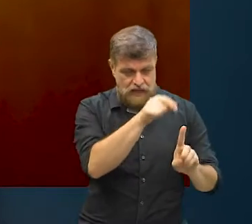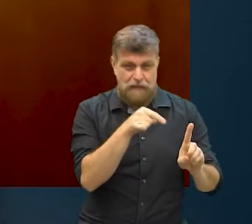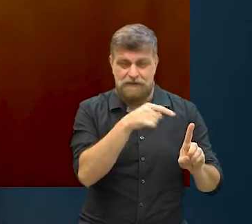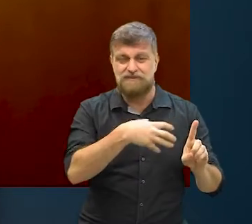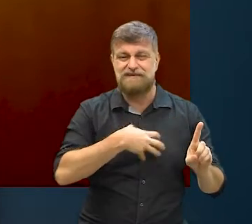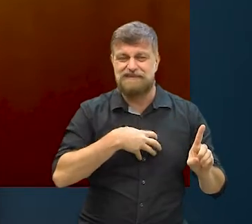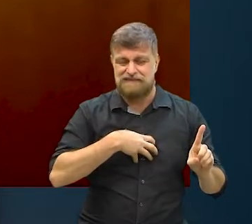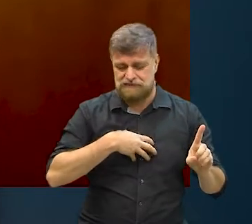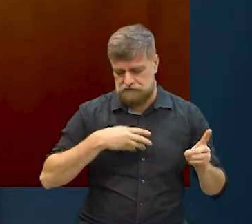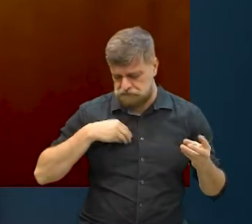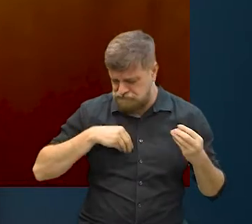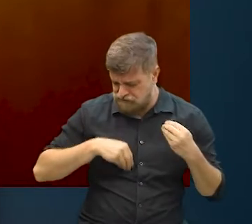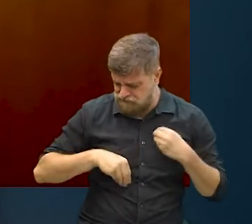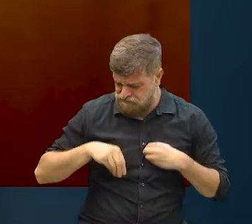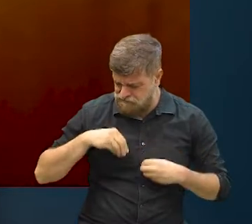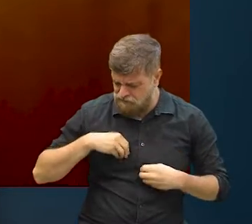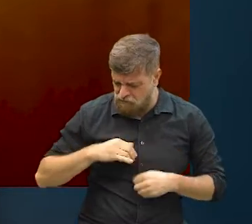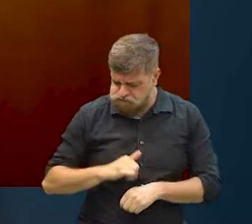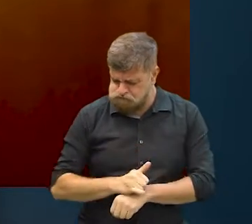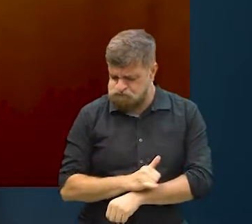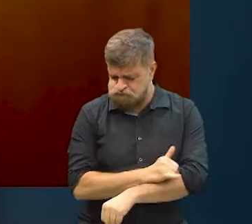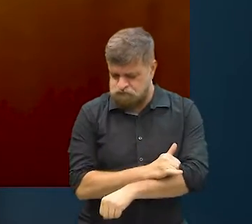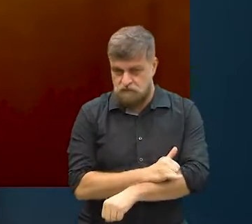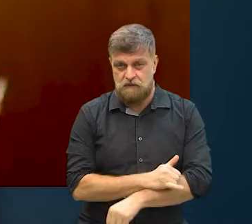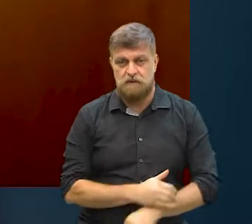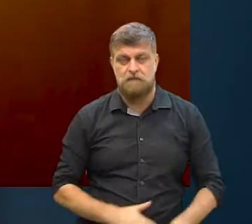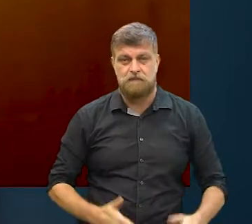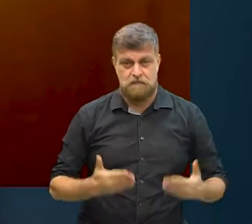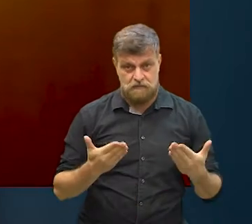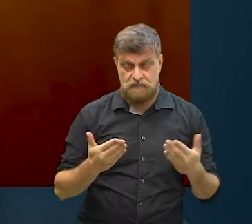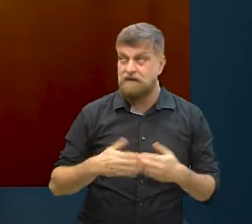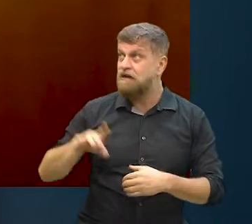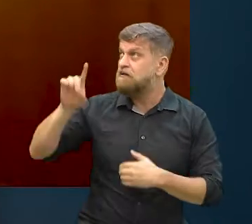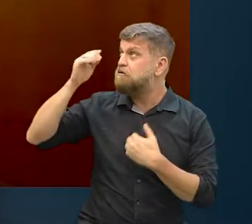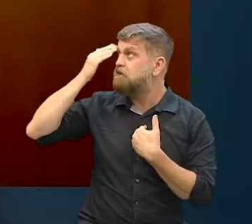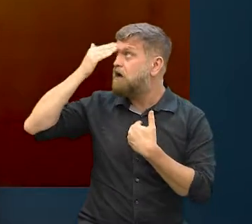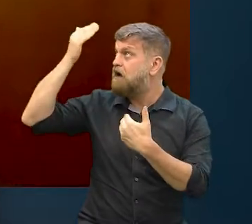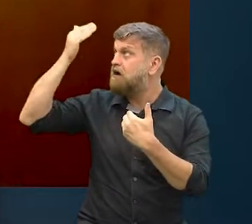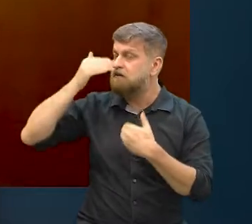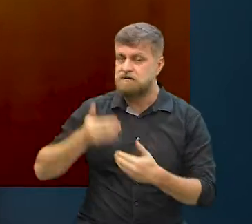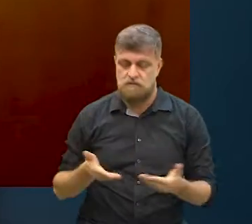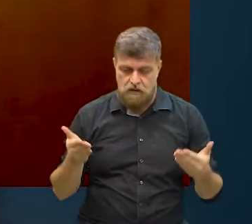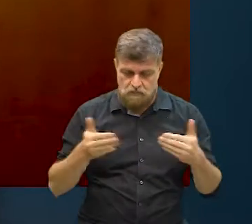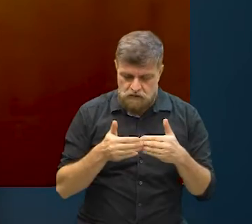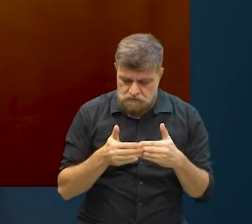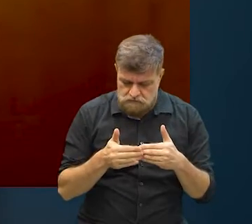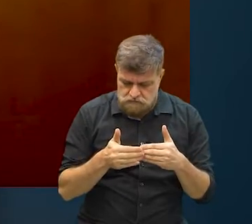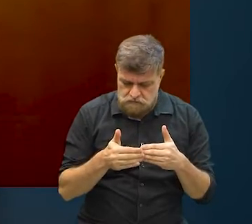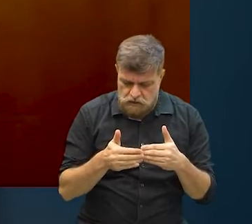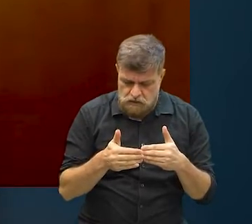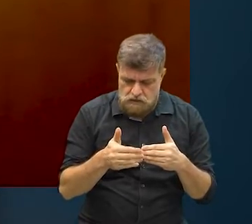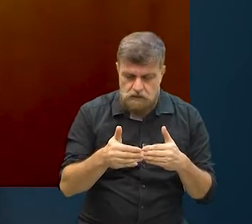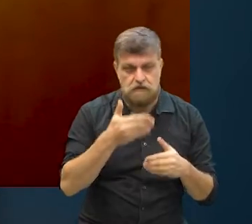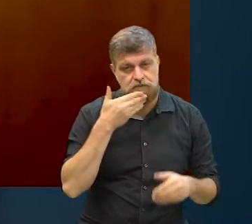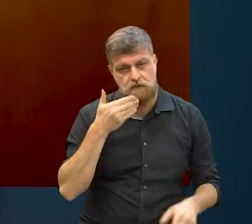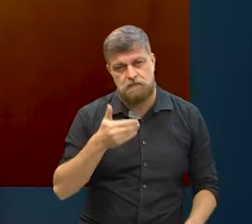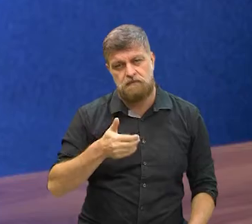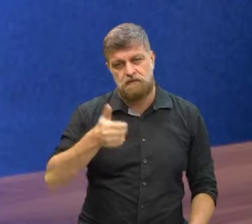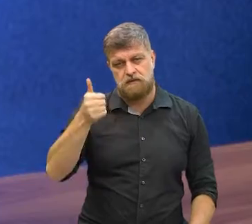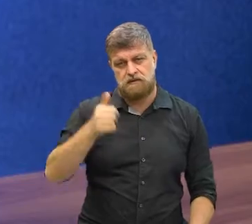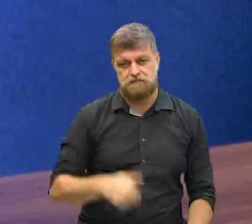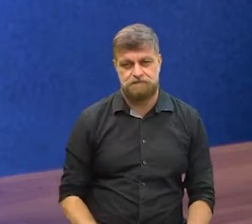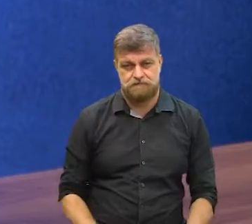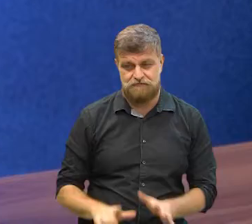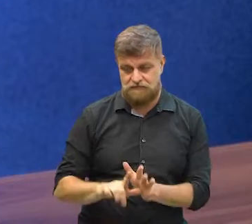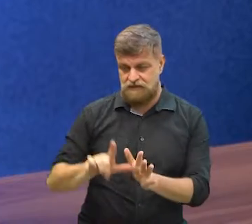que engordou, ficou com depressão, tudo, então ficou bem difícil. Mas, graças a Deus, as coisas agora estão começando a entrar no eixo, começando a melhorar.